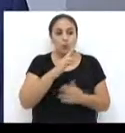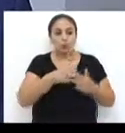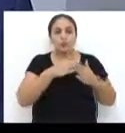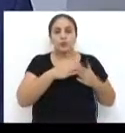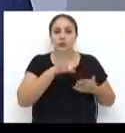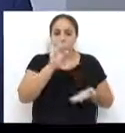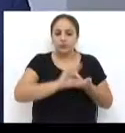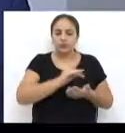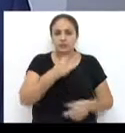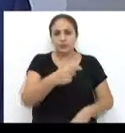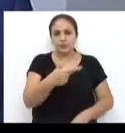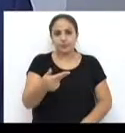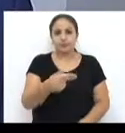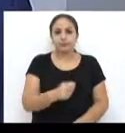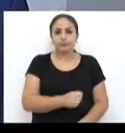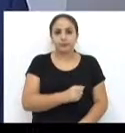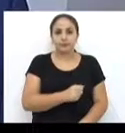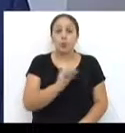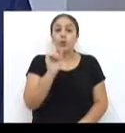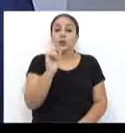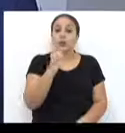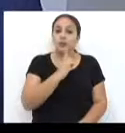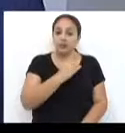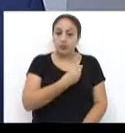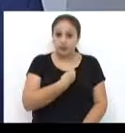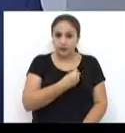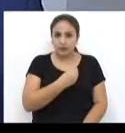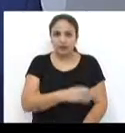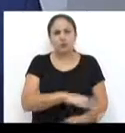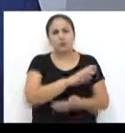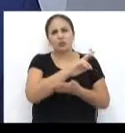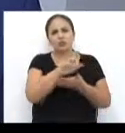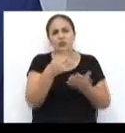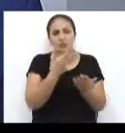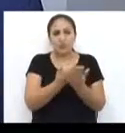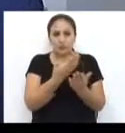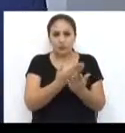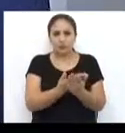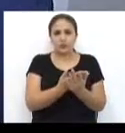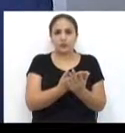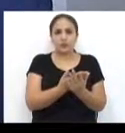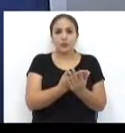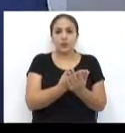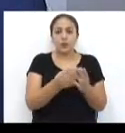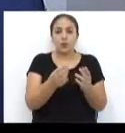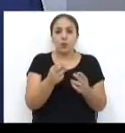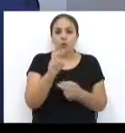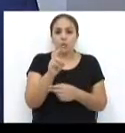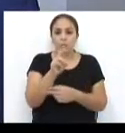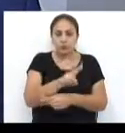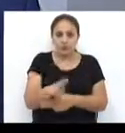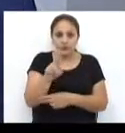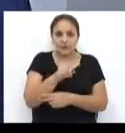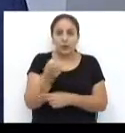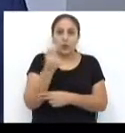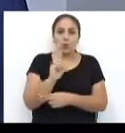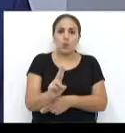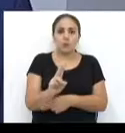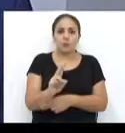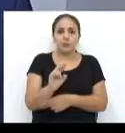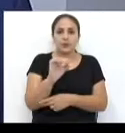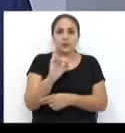mudanças que garanta isso. Ao invés disso, existem os mais variados estudos feitos tanto por universidades como por